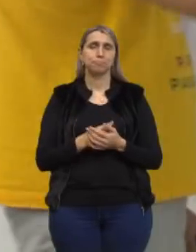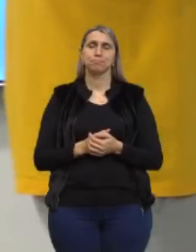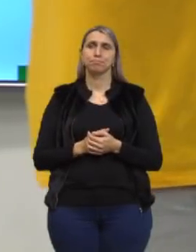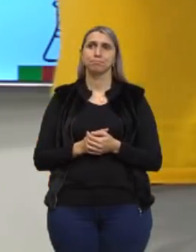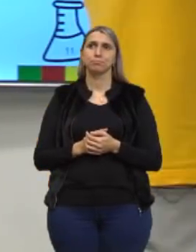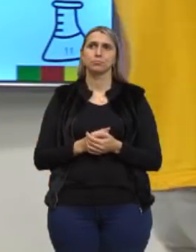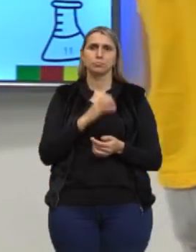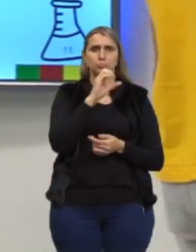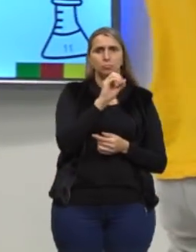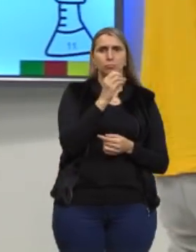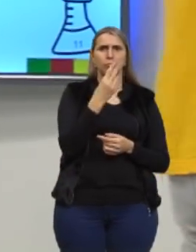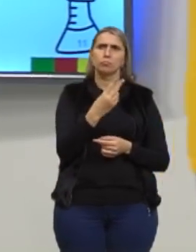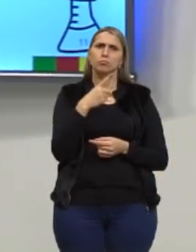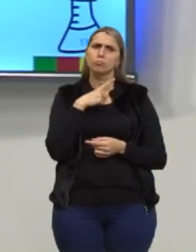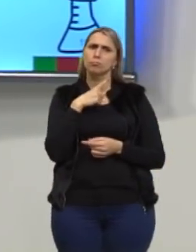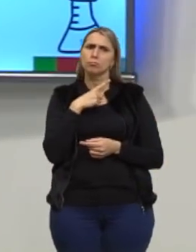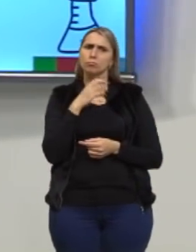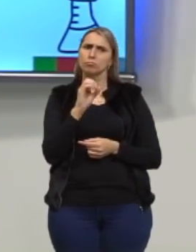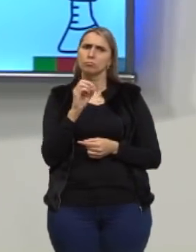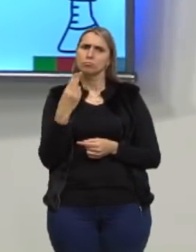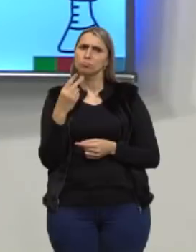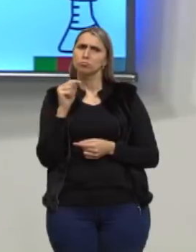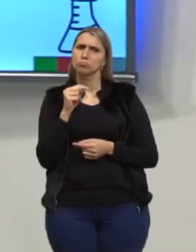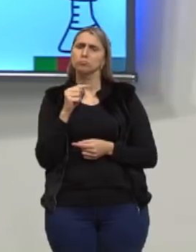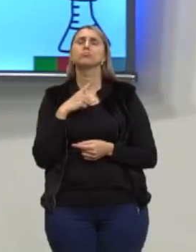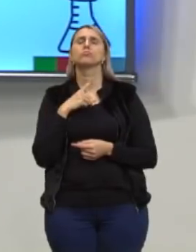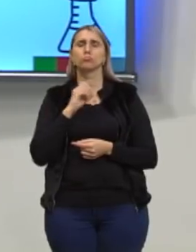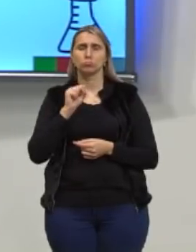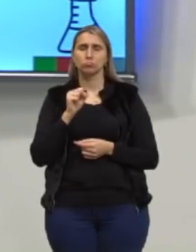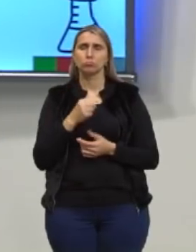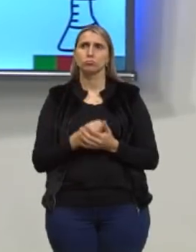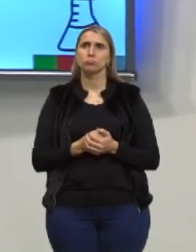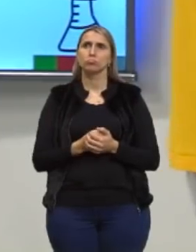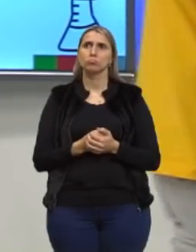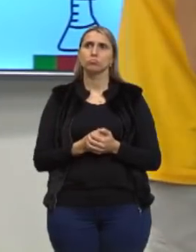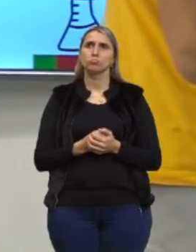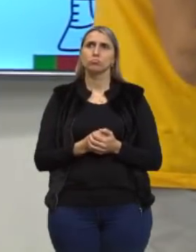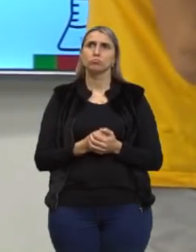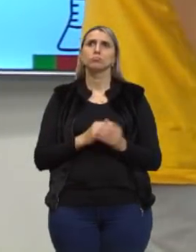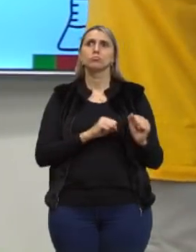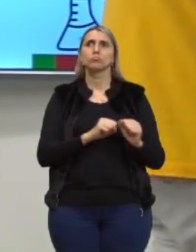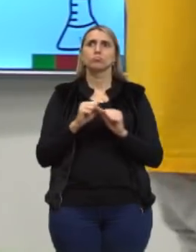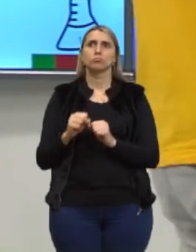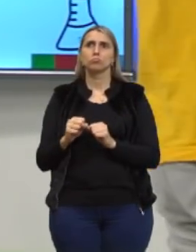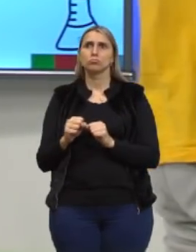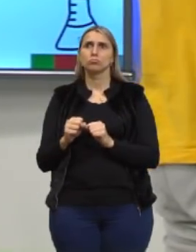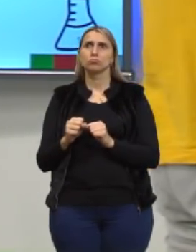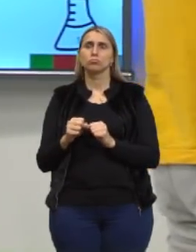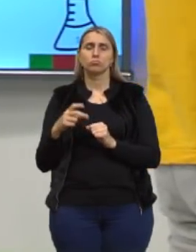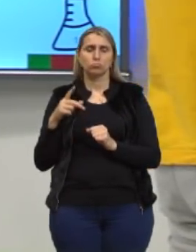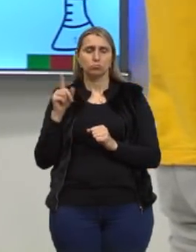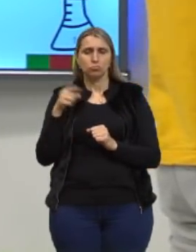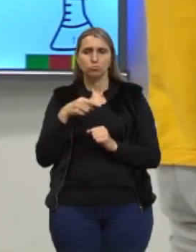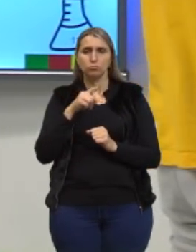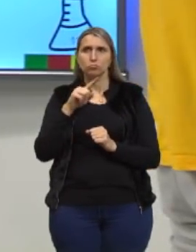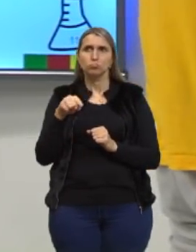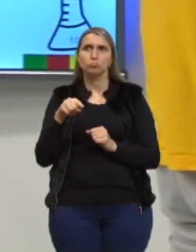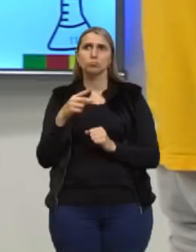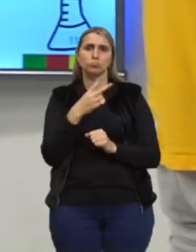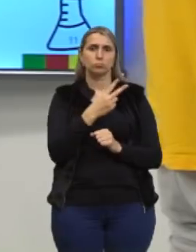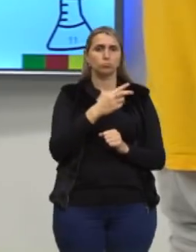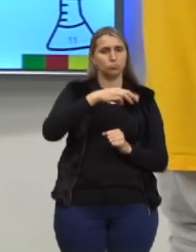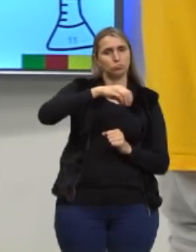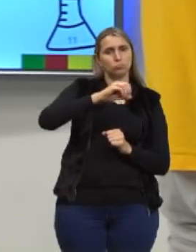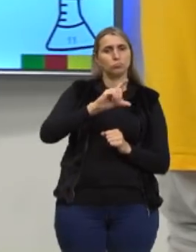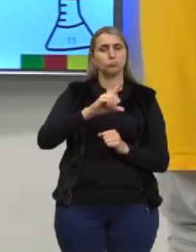o 2 eu tenho dois aqui tenho então eu vou poder cortar ó eu tenho dois moldes